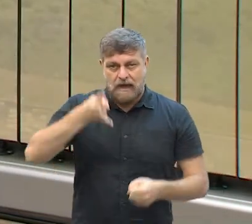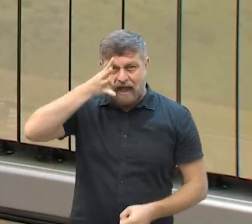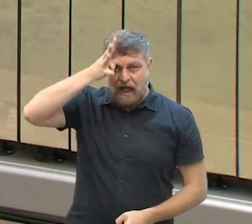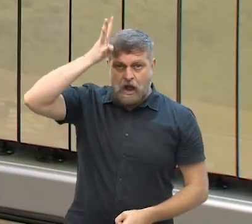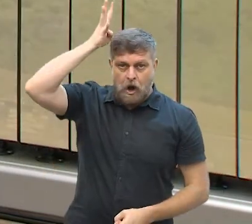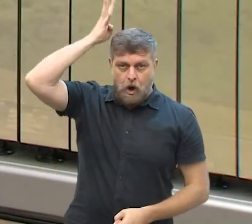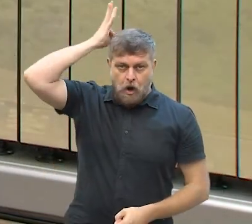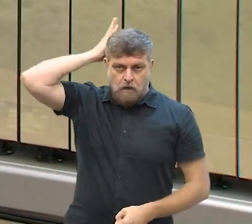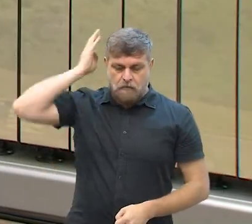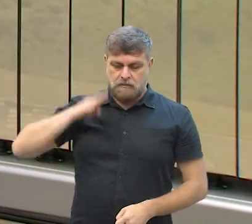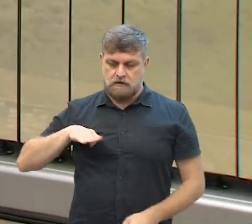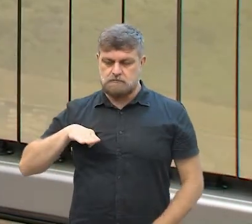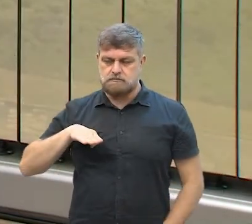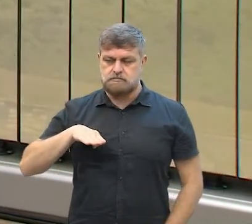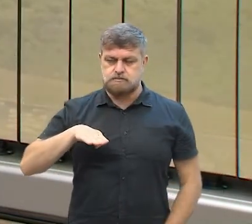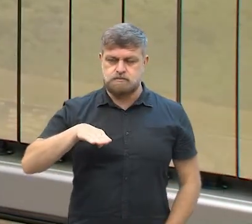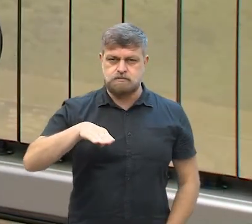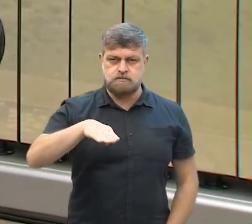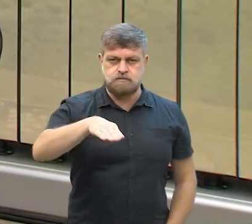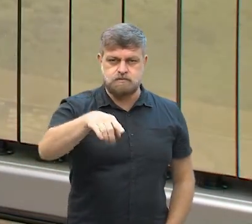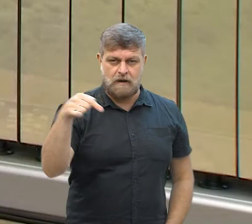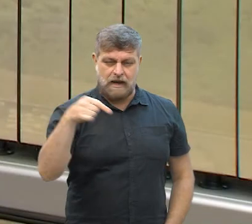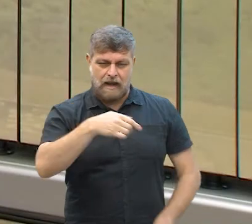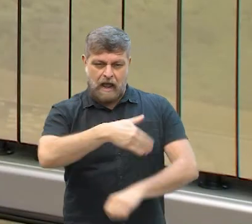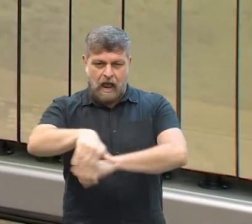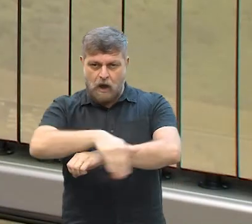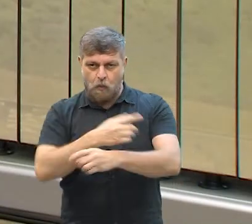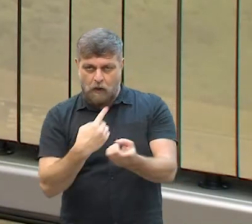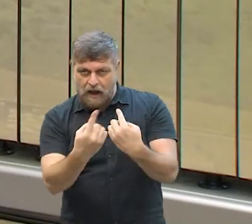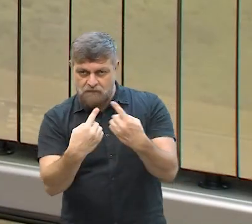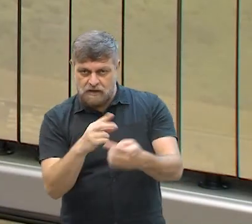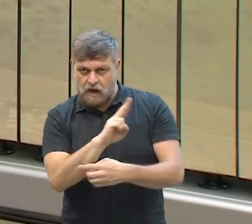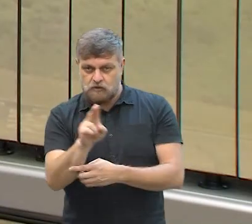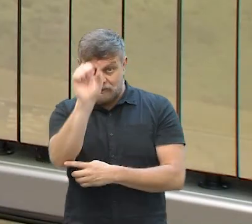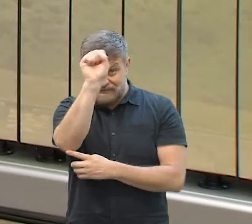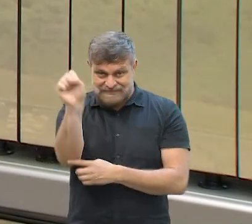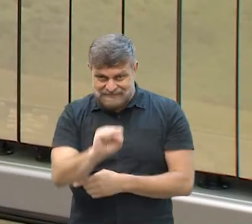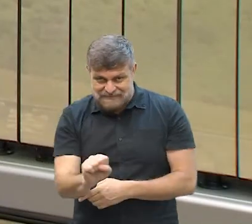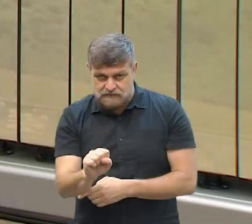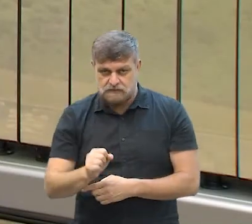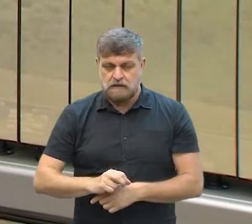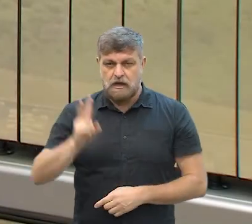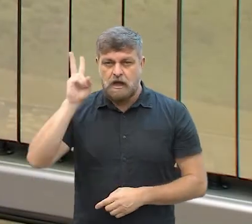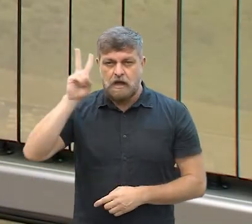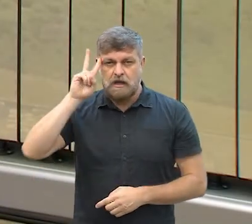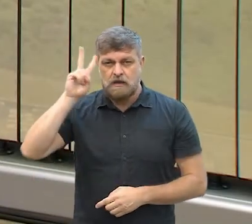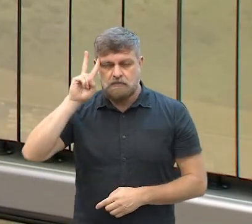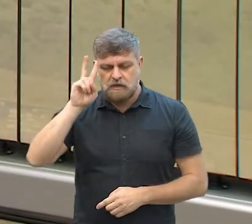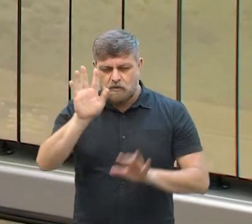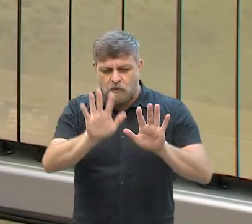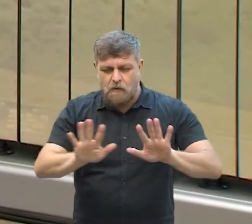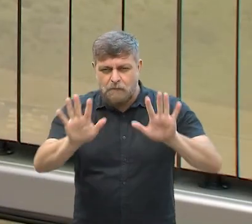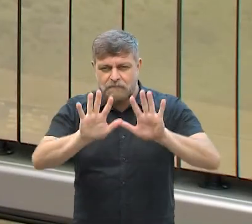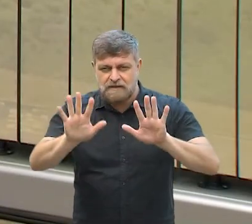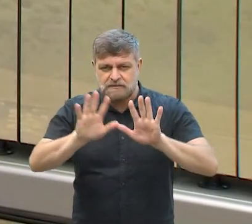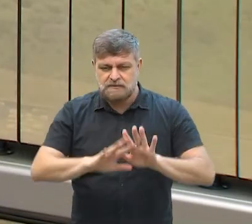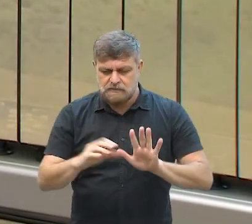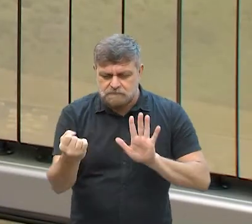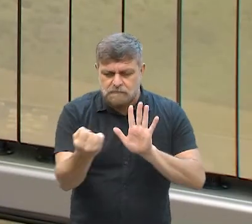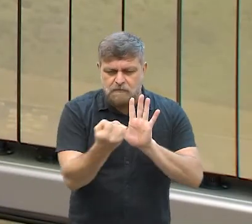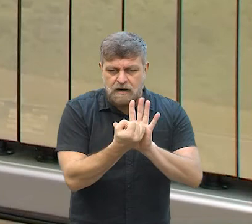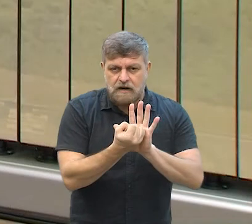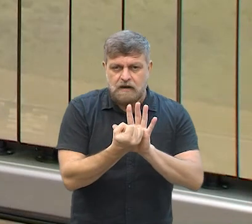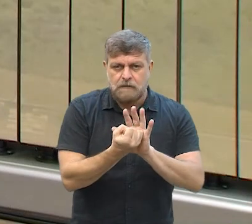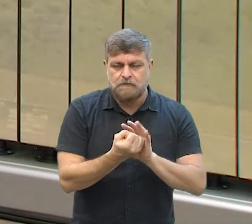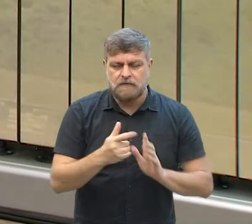do bombeiro, começamos a seguir, que hoje é a Ayrton Senna, né, aquela rodovia. E eu lembro de uma cena muito marcante, Gabriel, de